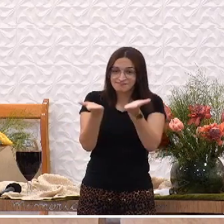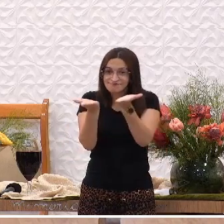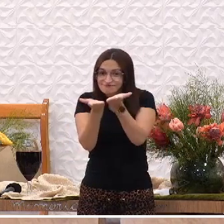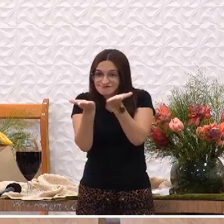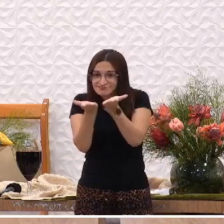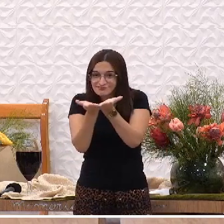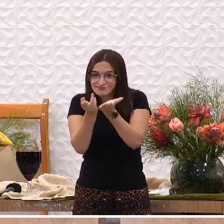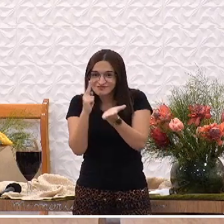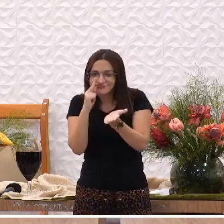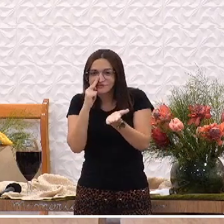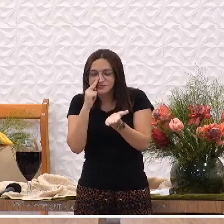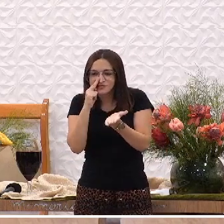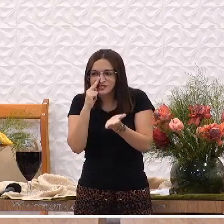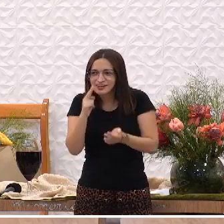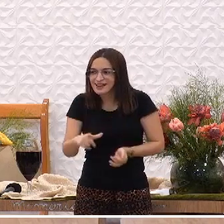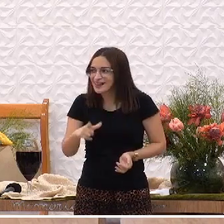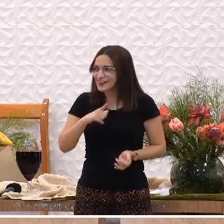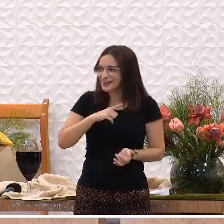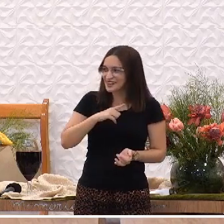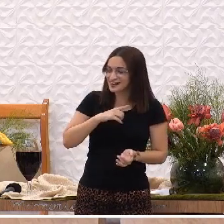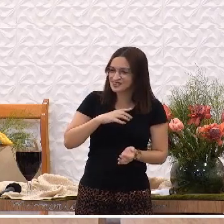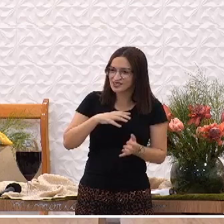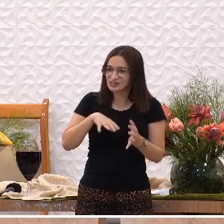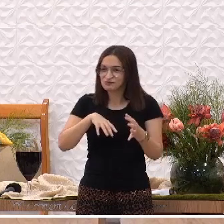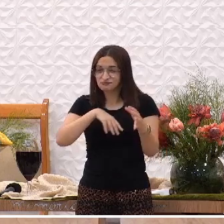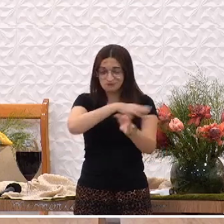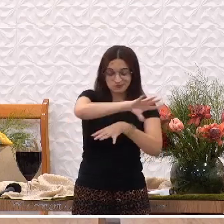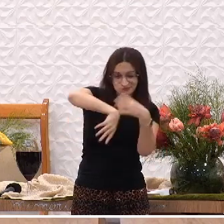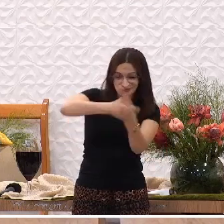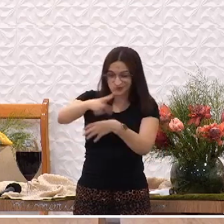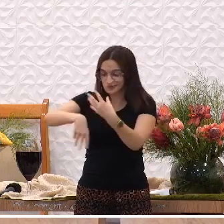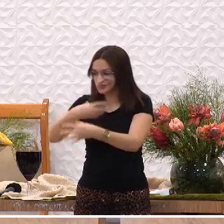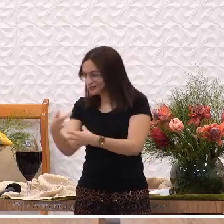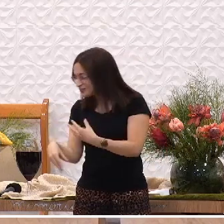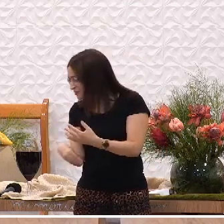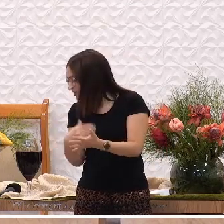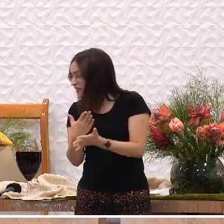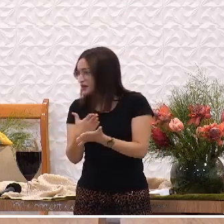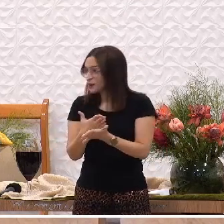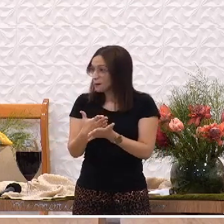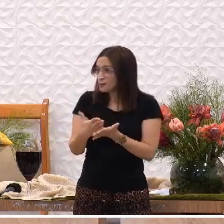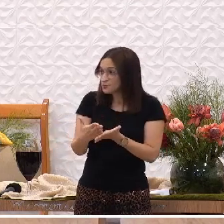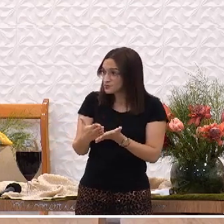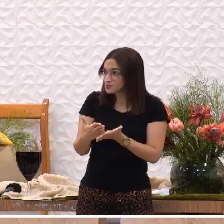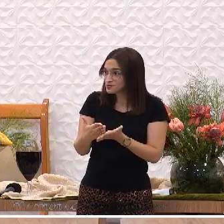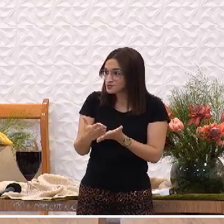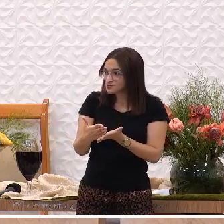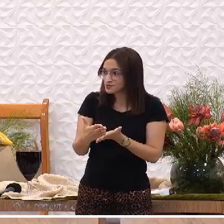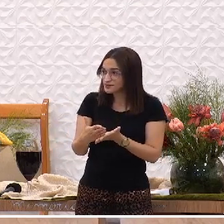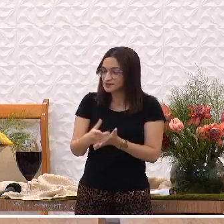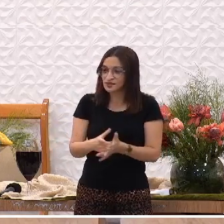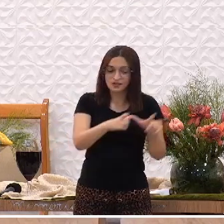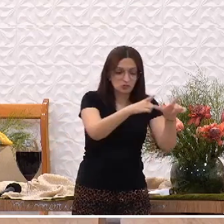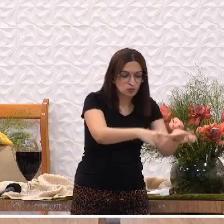uma igreja um pouco começando, um pouco bagunçada e tal. Aí ela começou a se concentrar em algumas regiões,